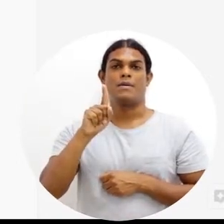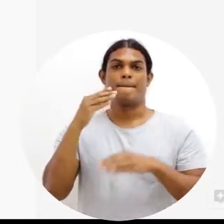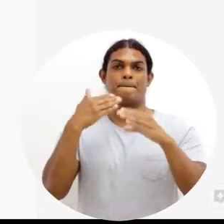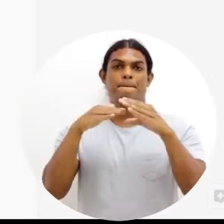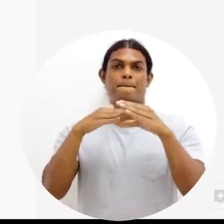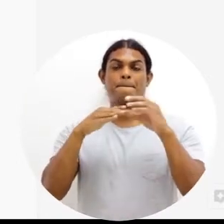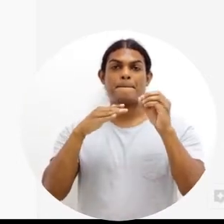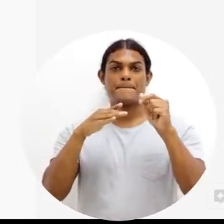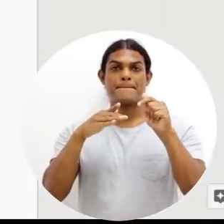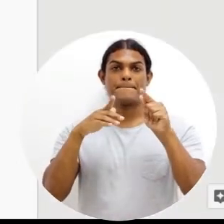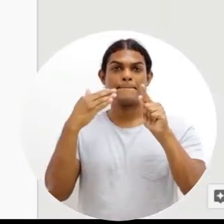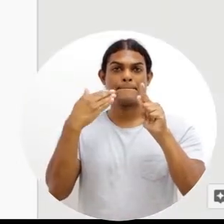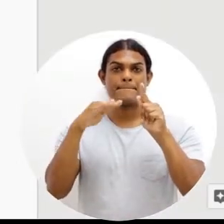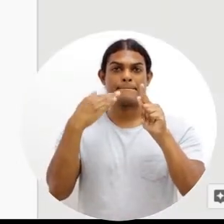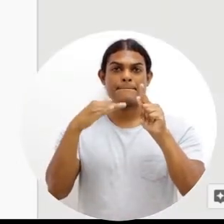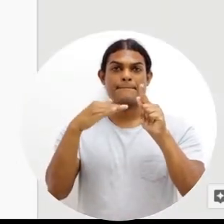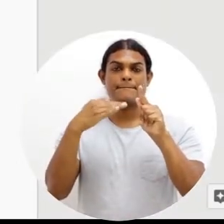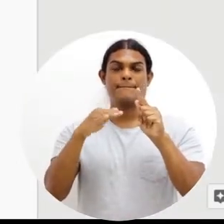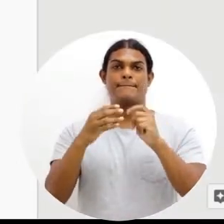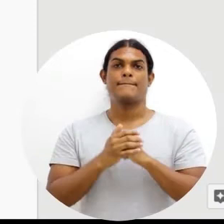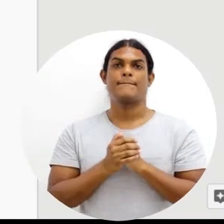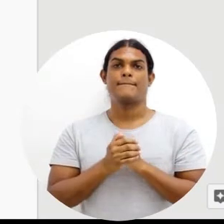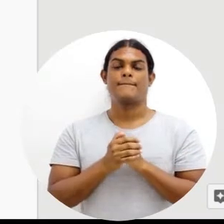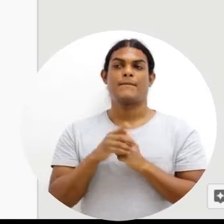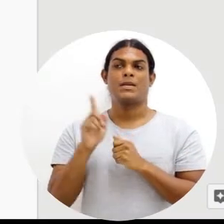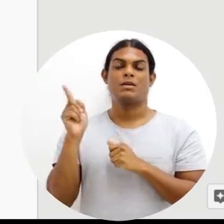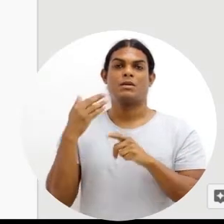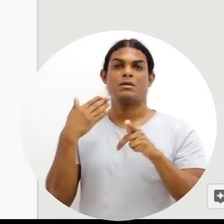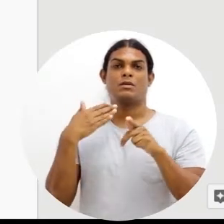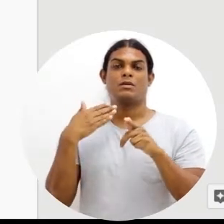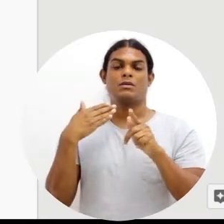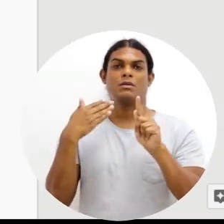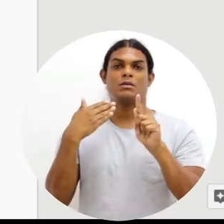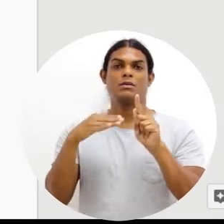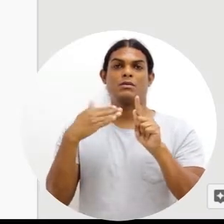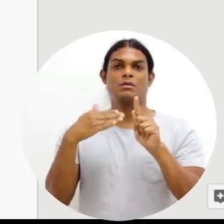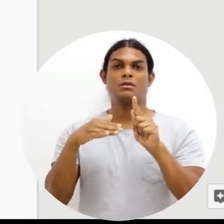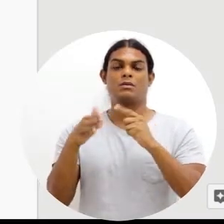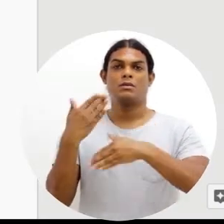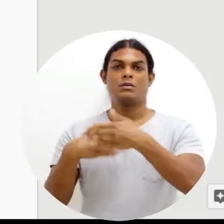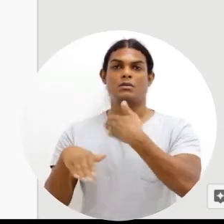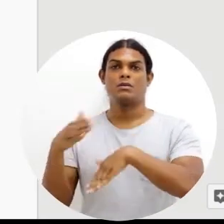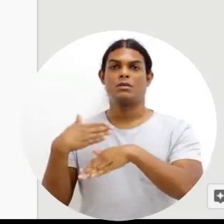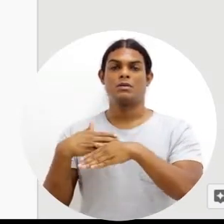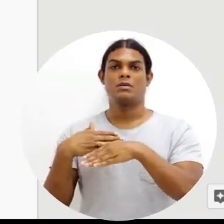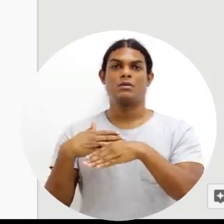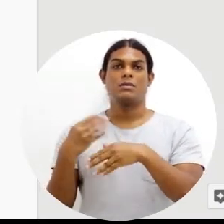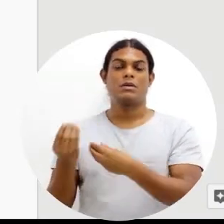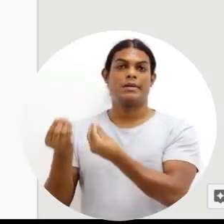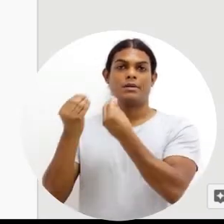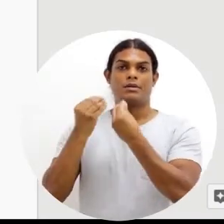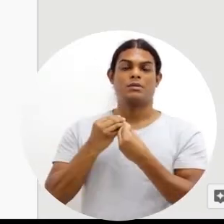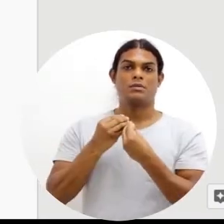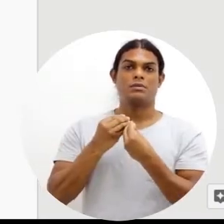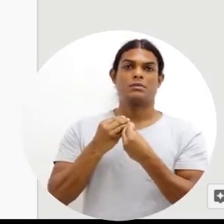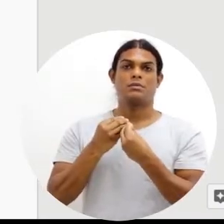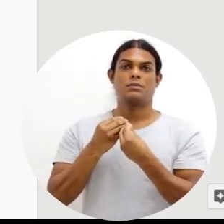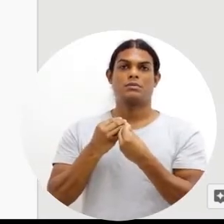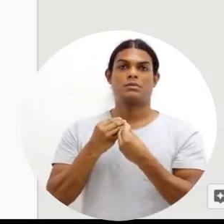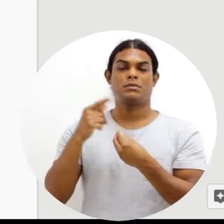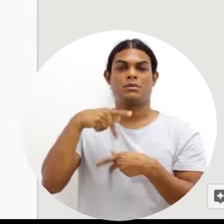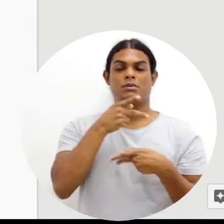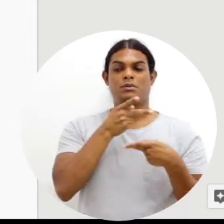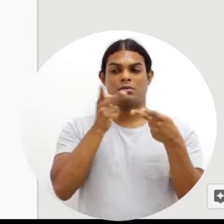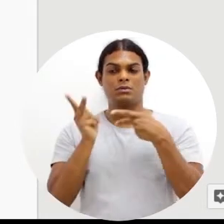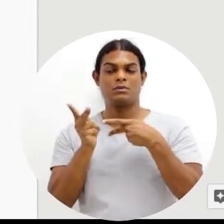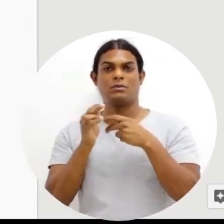e vou compartilhar. Quando eu compartilho com o e-mail dela do Gmail, ela automaticamente recebe esse convite e ela vai então